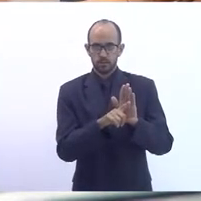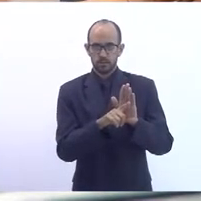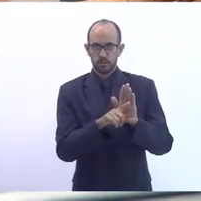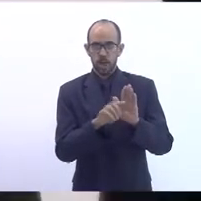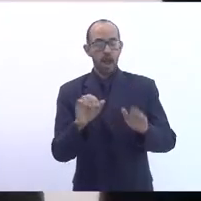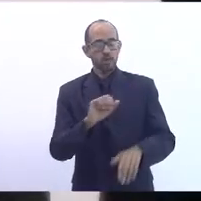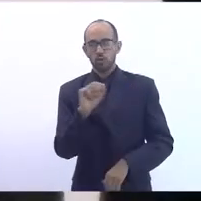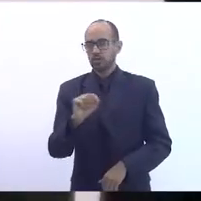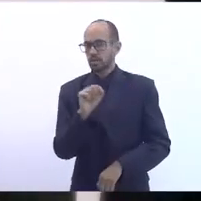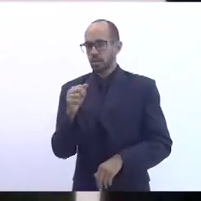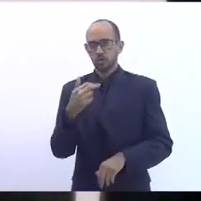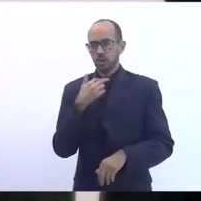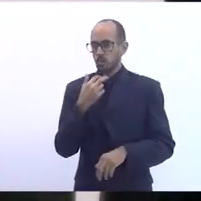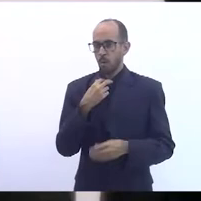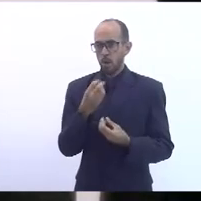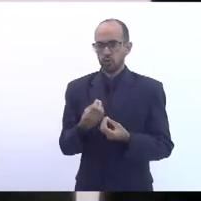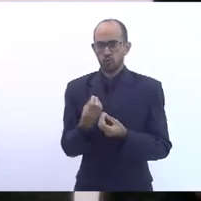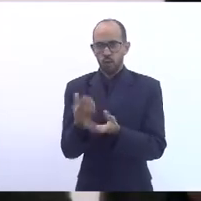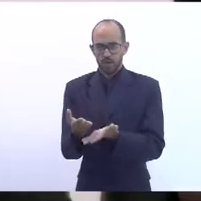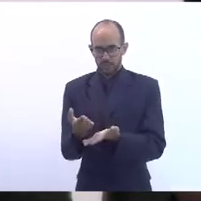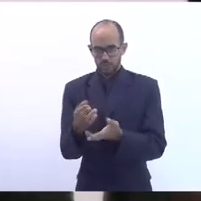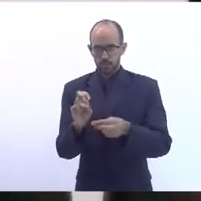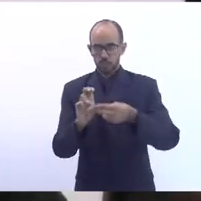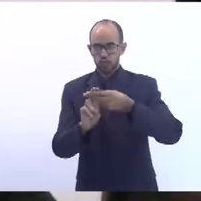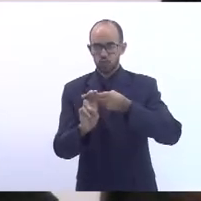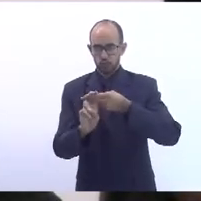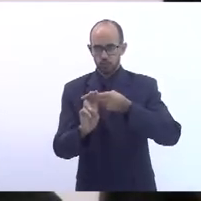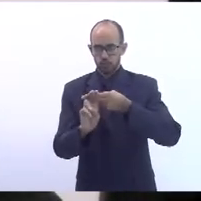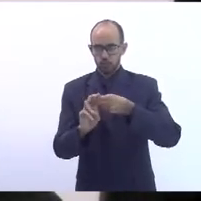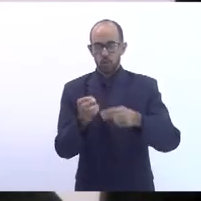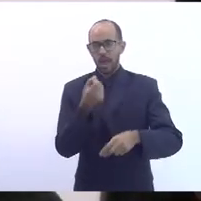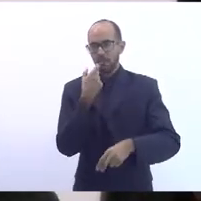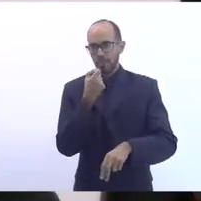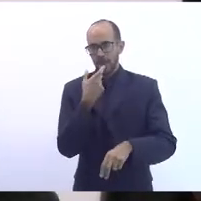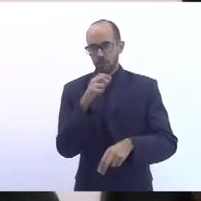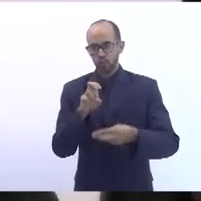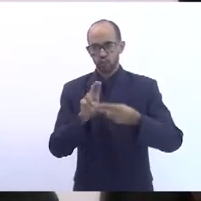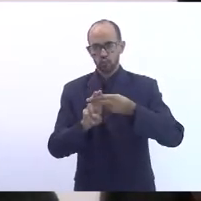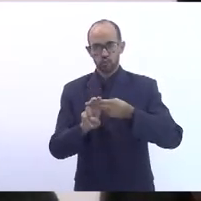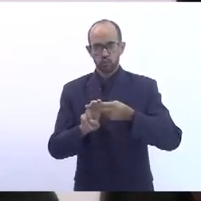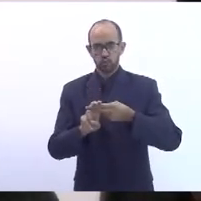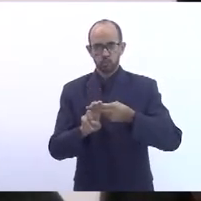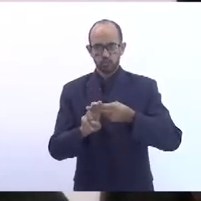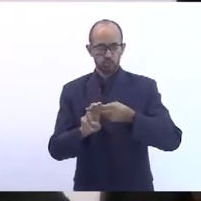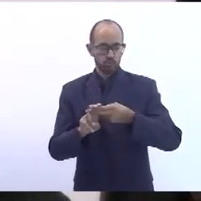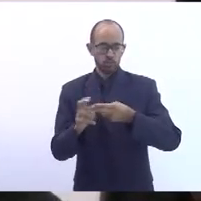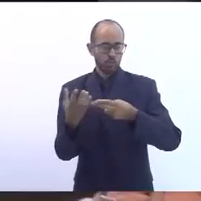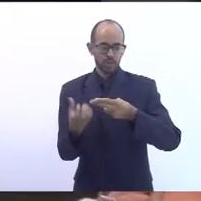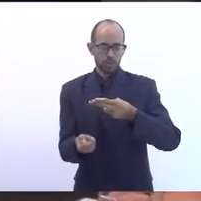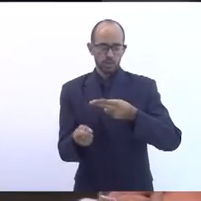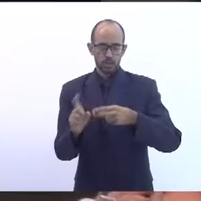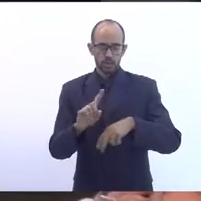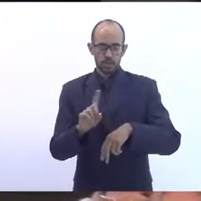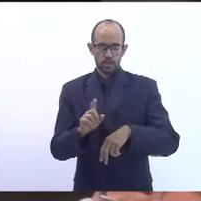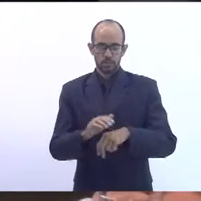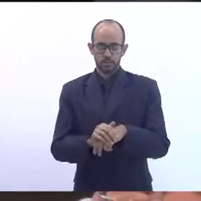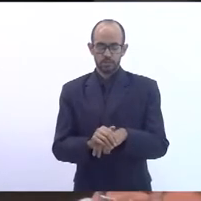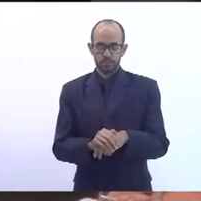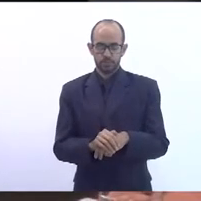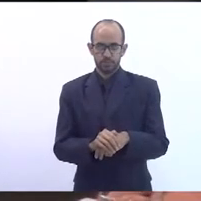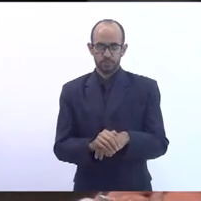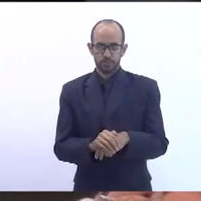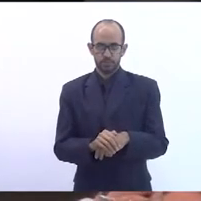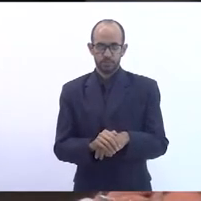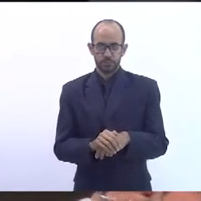pode remédio de associação ele ainda não pode ser incorporado no sítio porque é nem